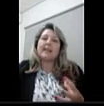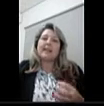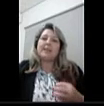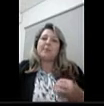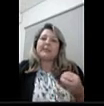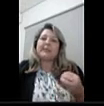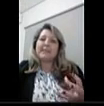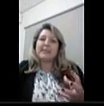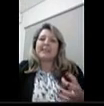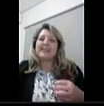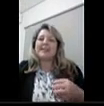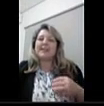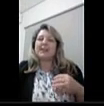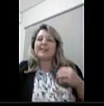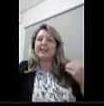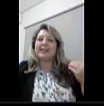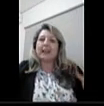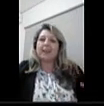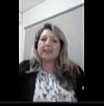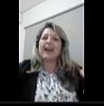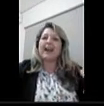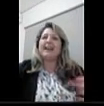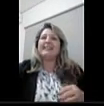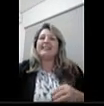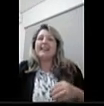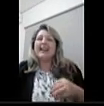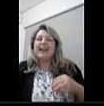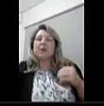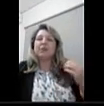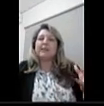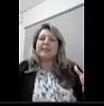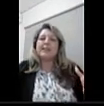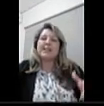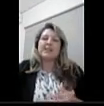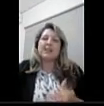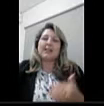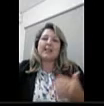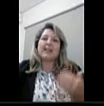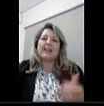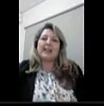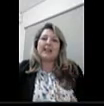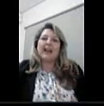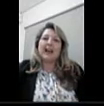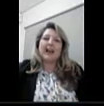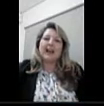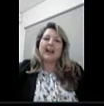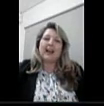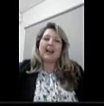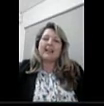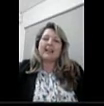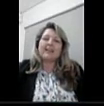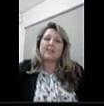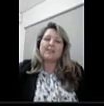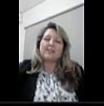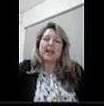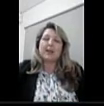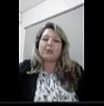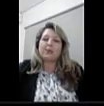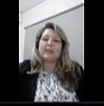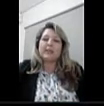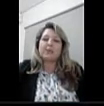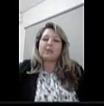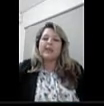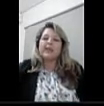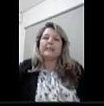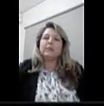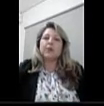da pandemia, que essas aulas aí gravadas, com todo acesso aí à rede social, tudo